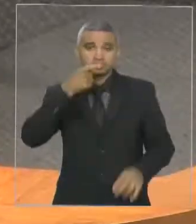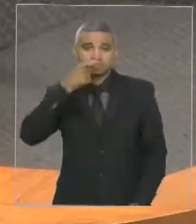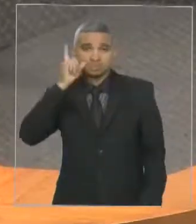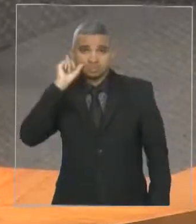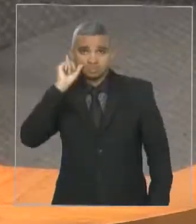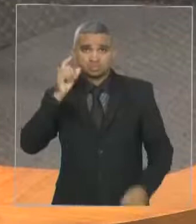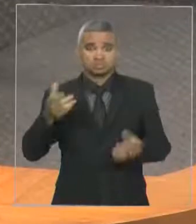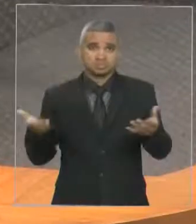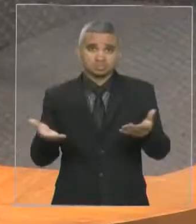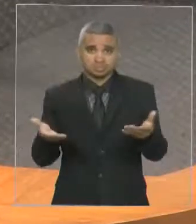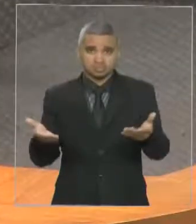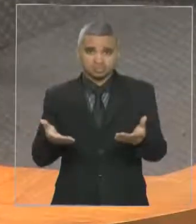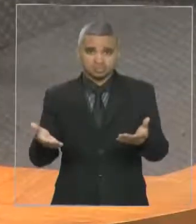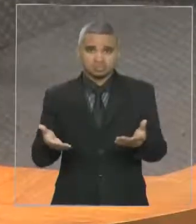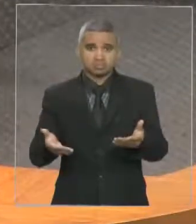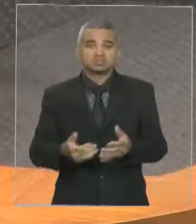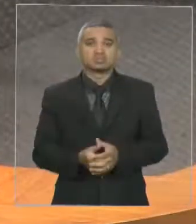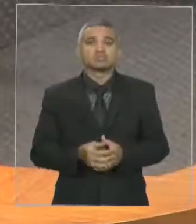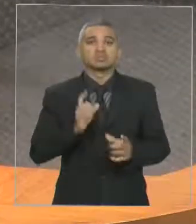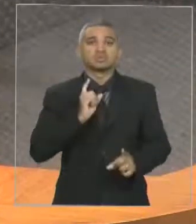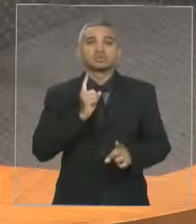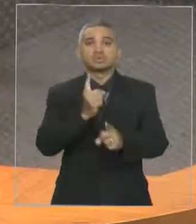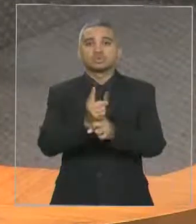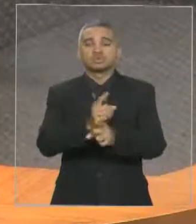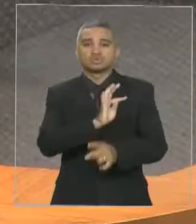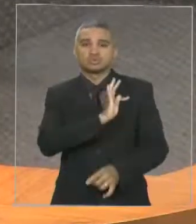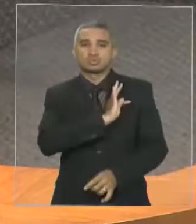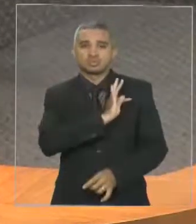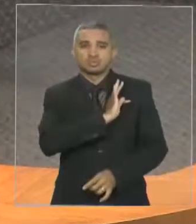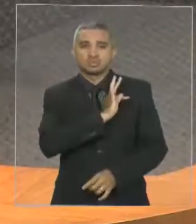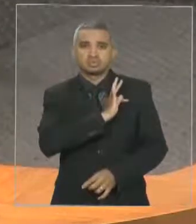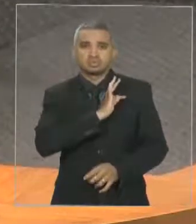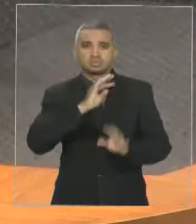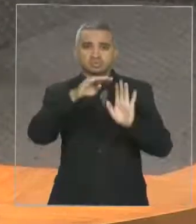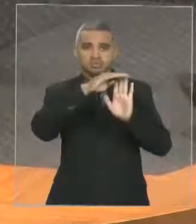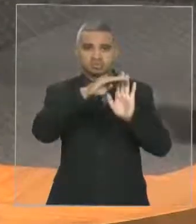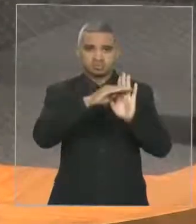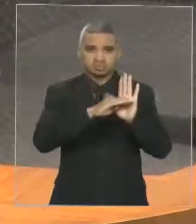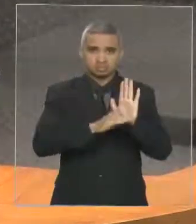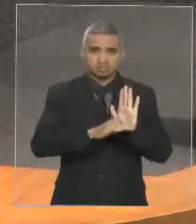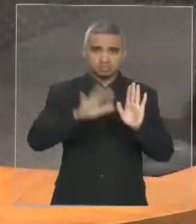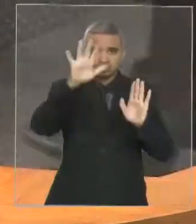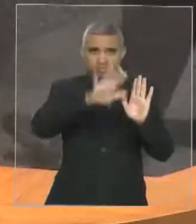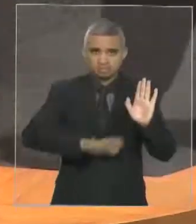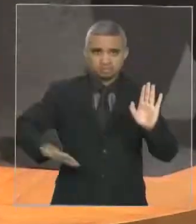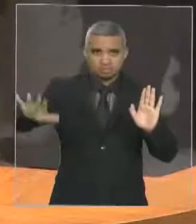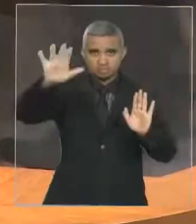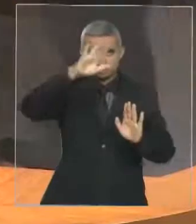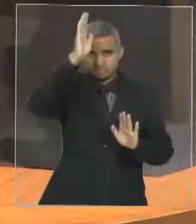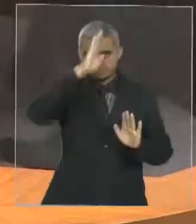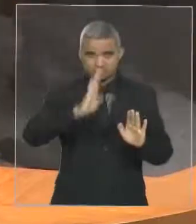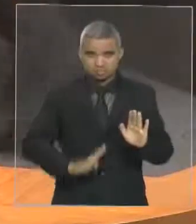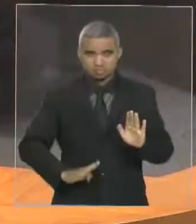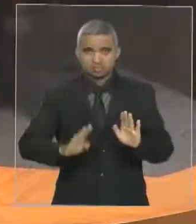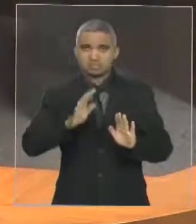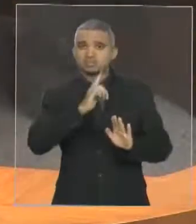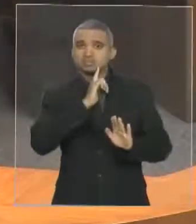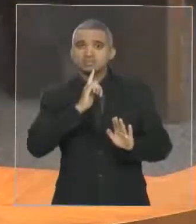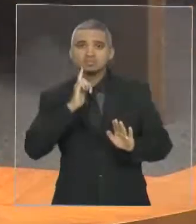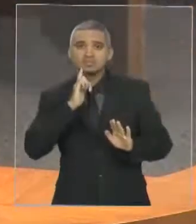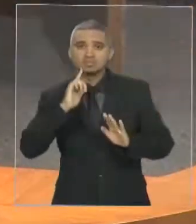hoje, o encontro técnico do Programa Nacional de Alimentação Escolar, PNAE, que tem